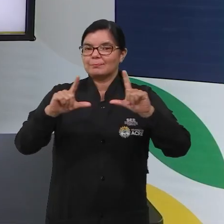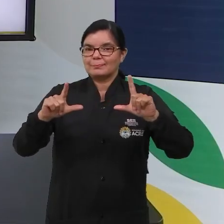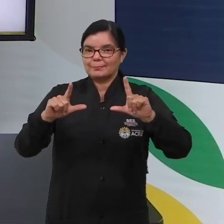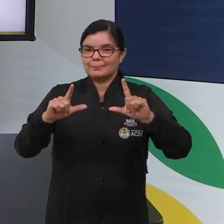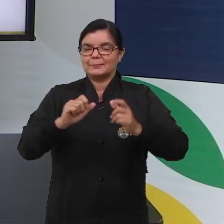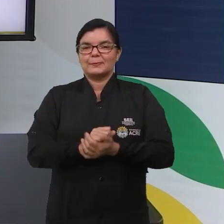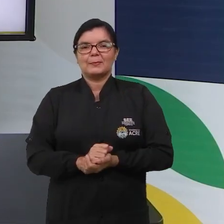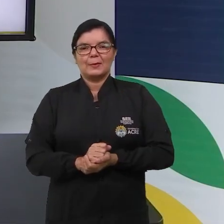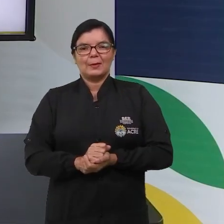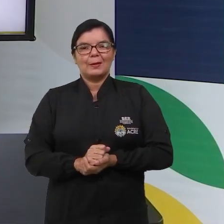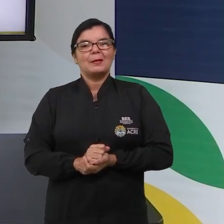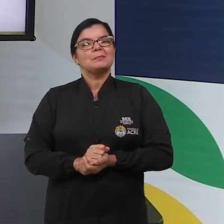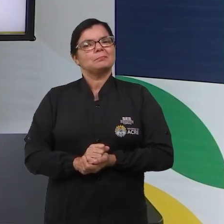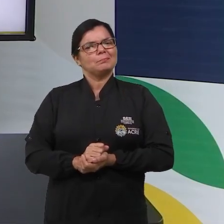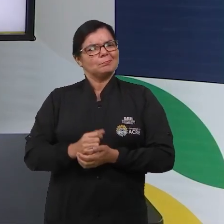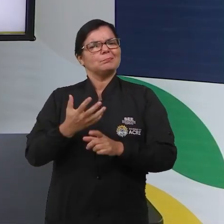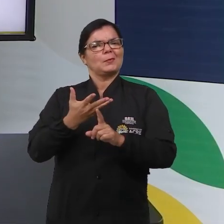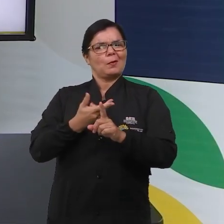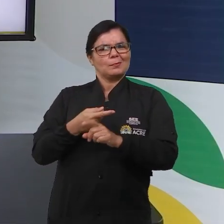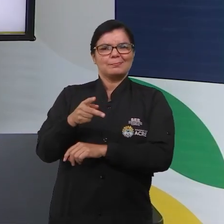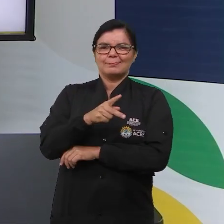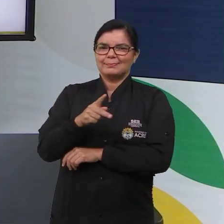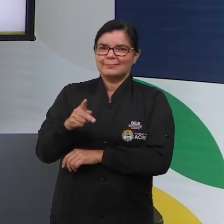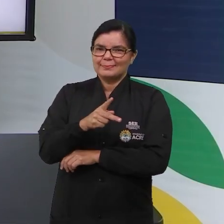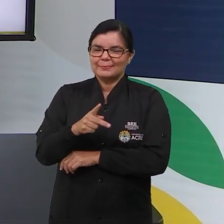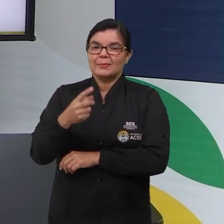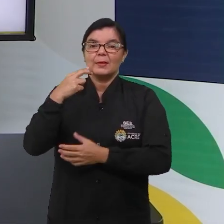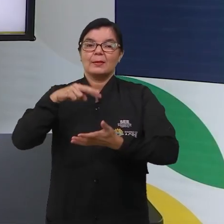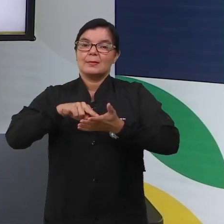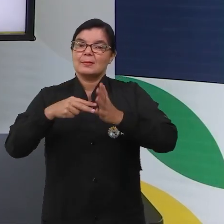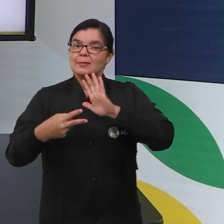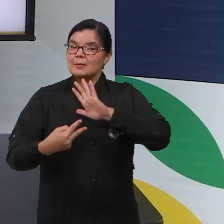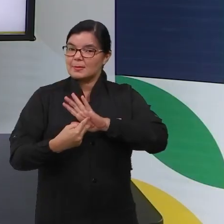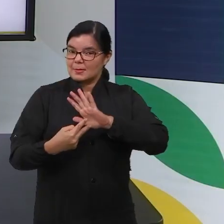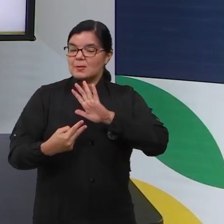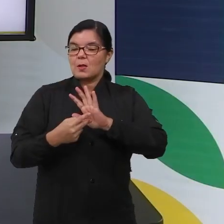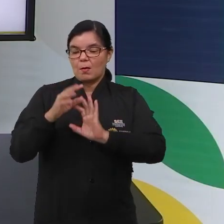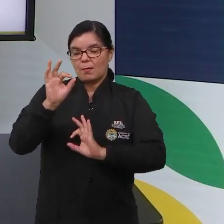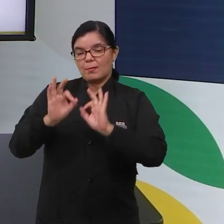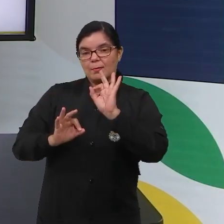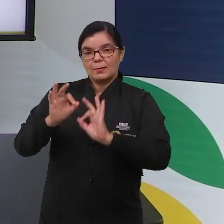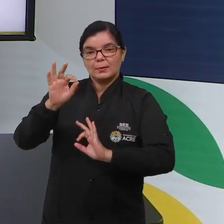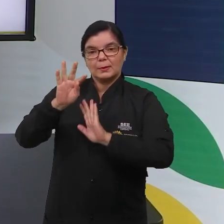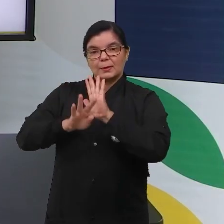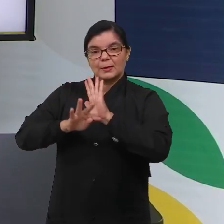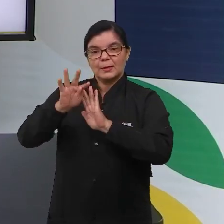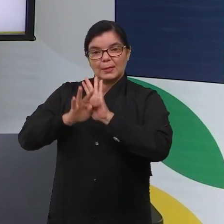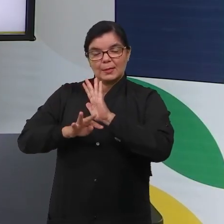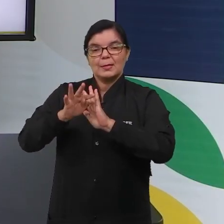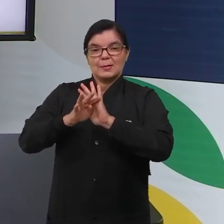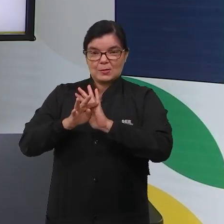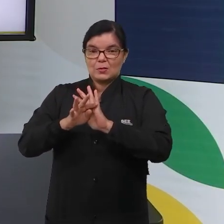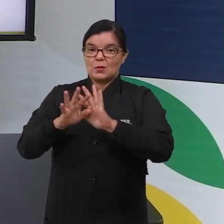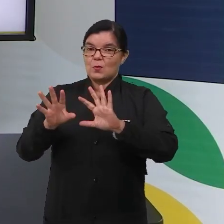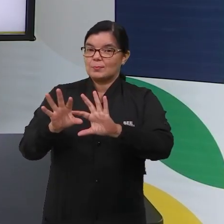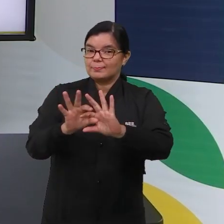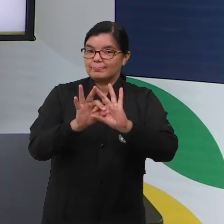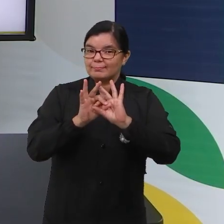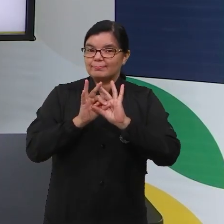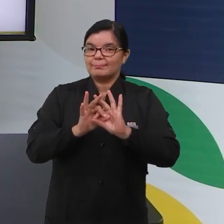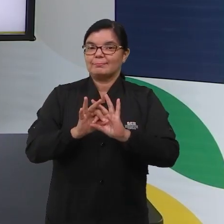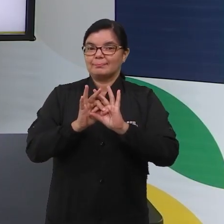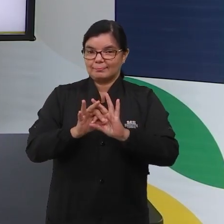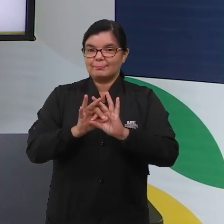clareza. Que arte é essa, professora? Significa construir um texto com